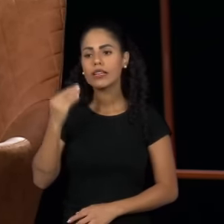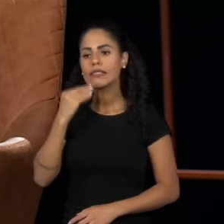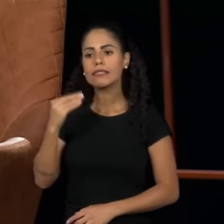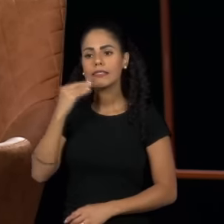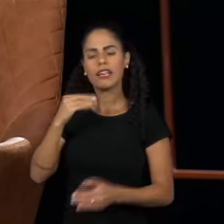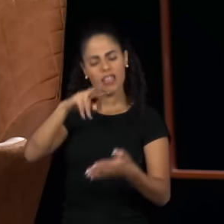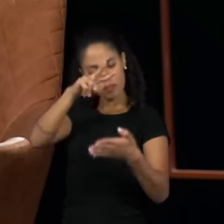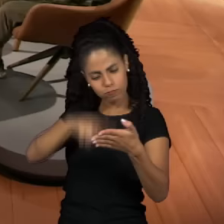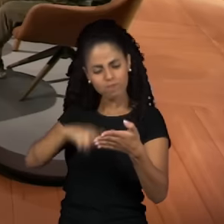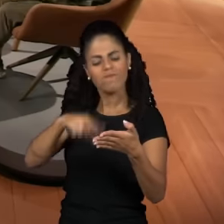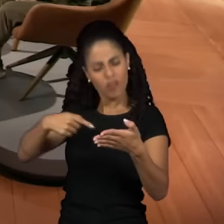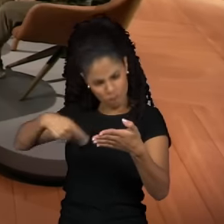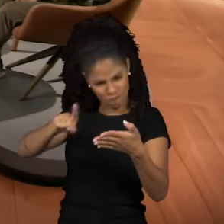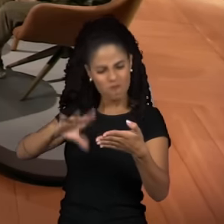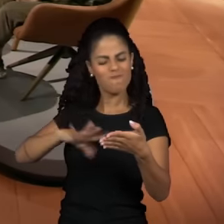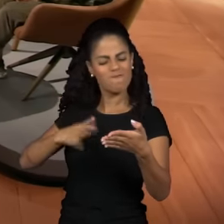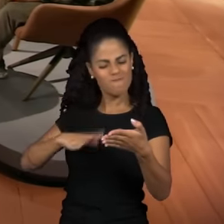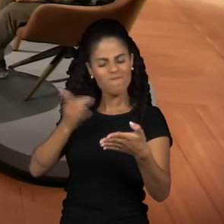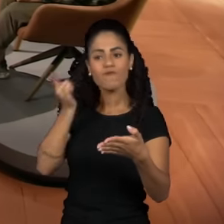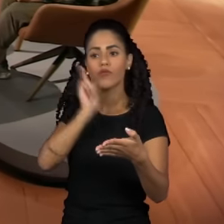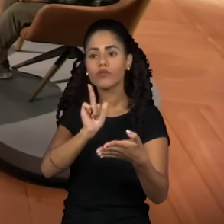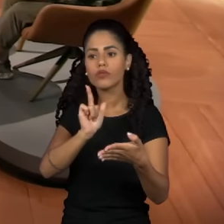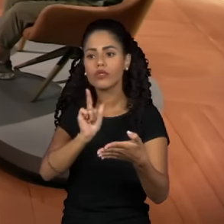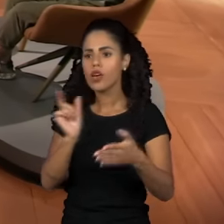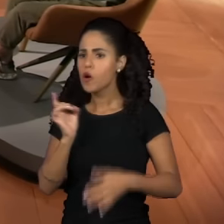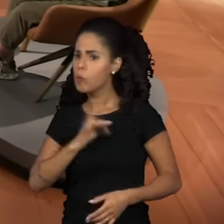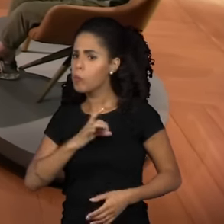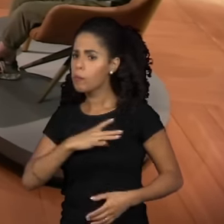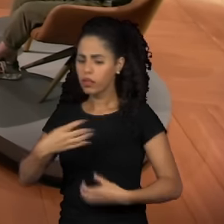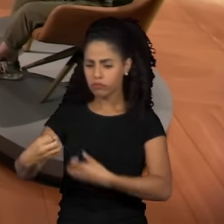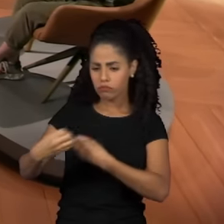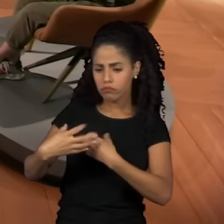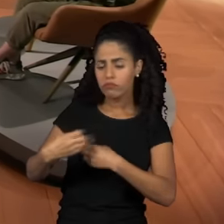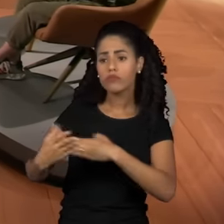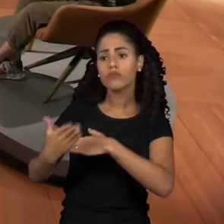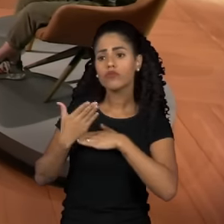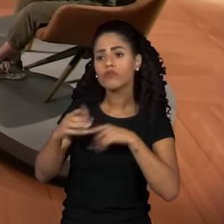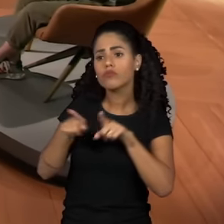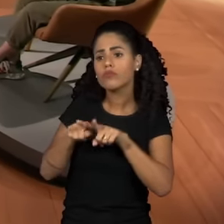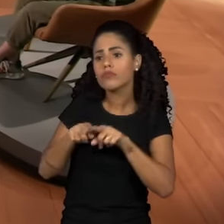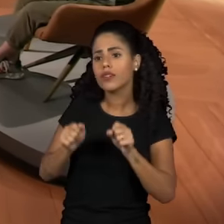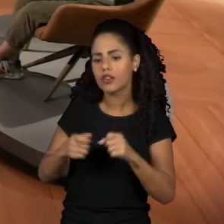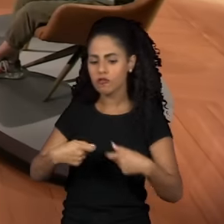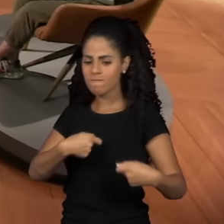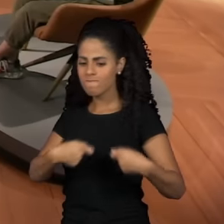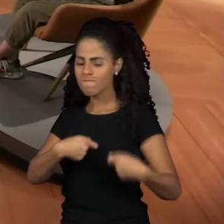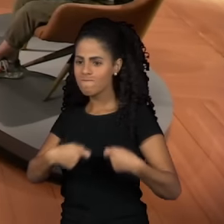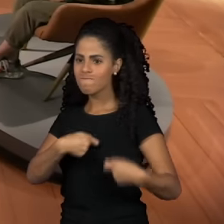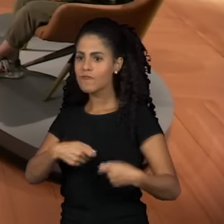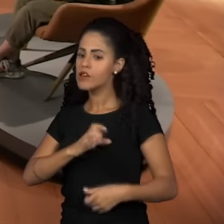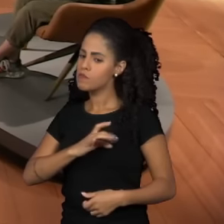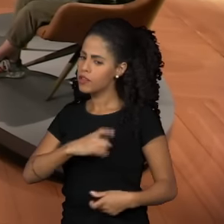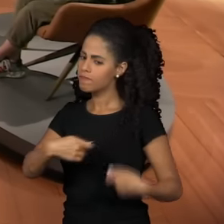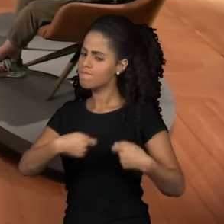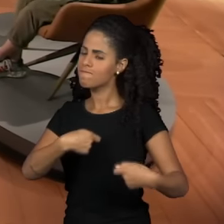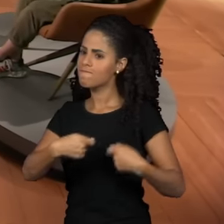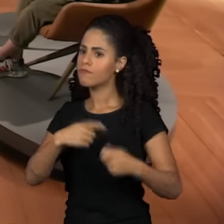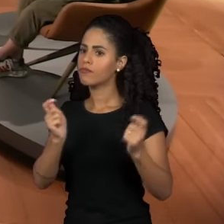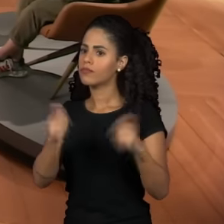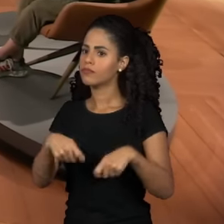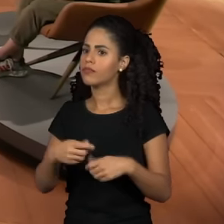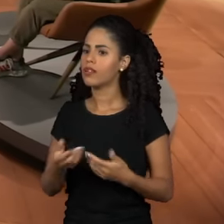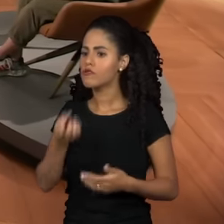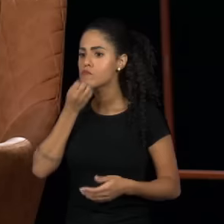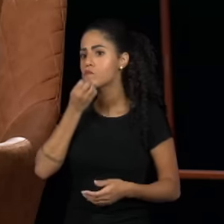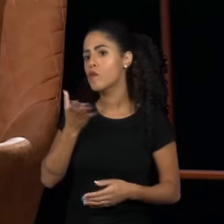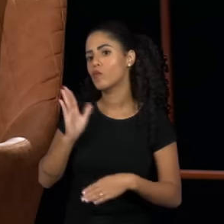realizar, porque é bom ter medo, né? Se a gente trabalha com ele de uma maneira bacana, ele é essencial para você até ter um senso